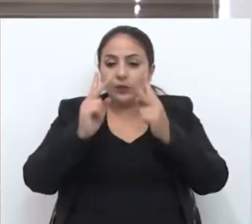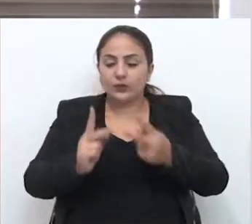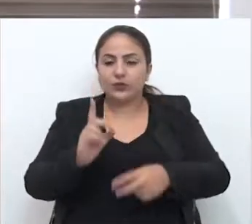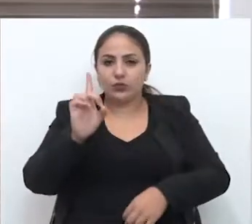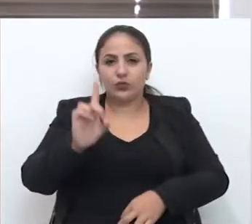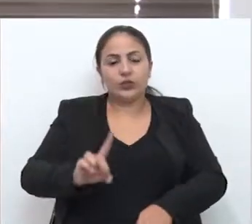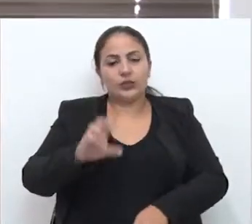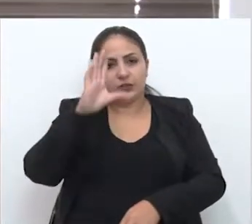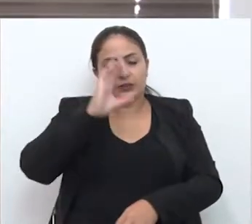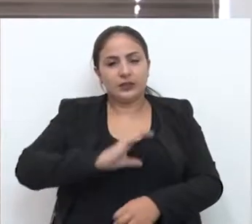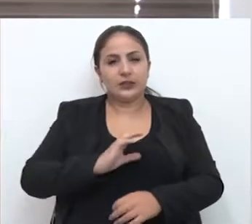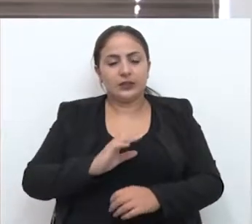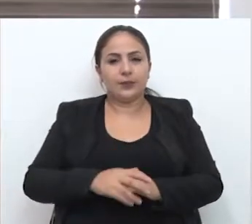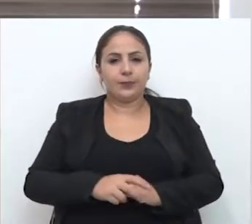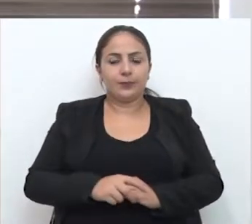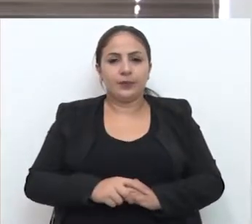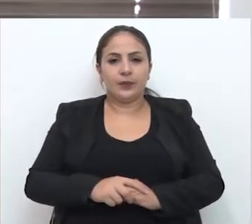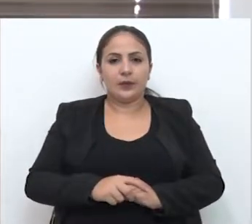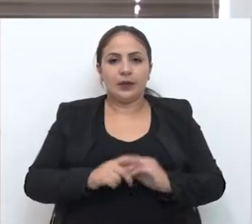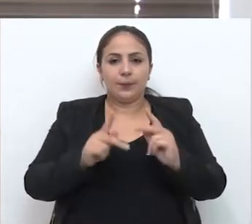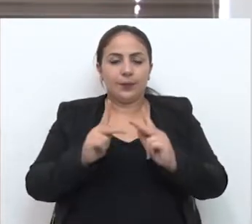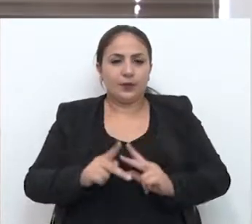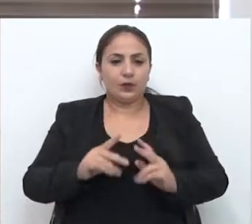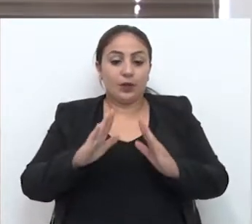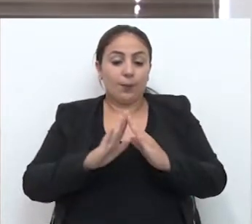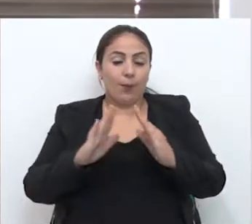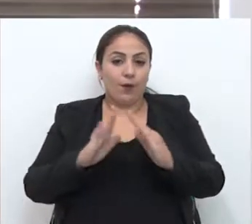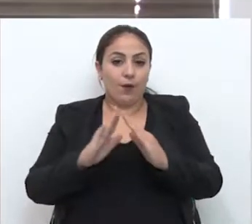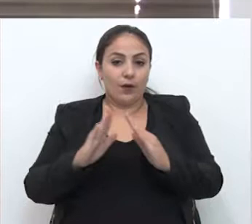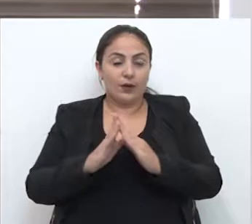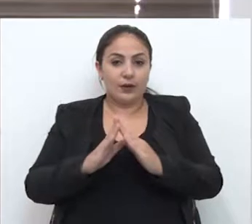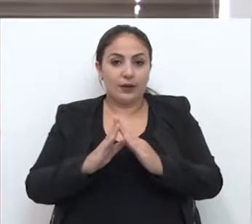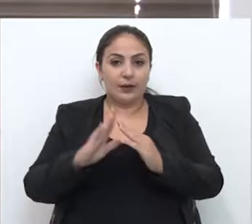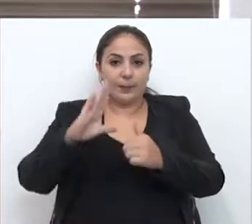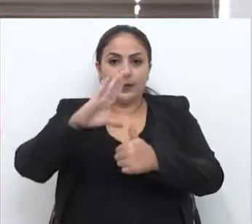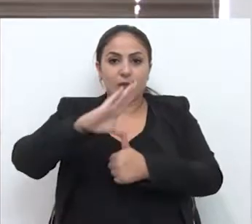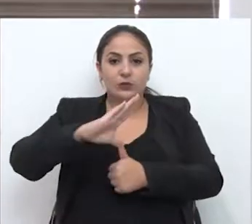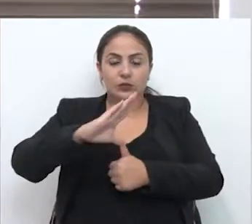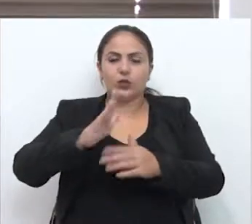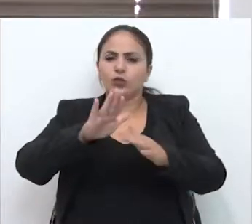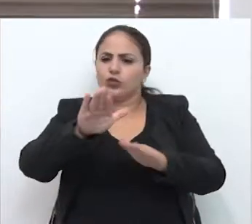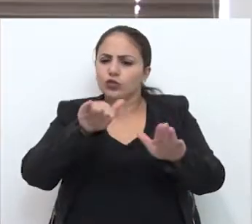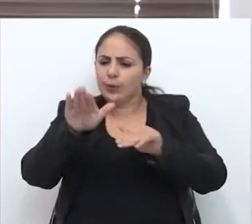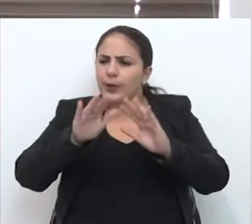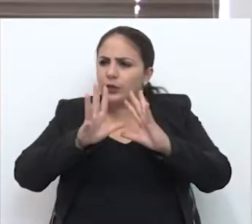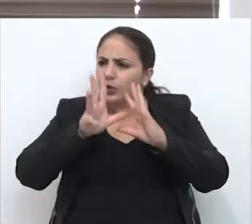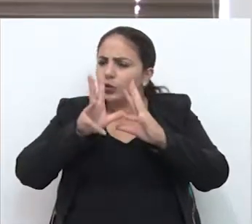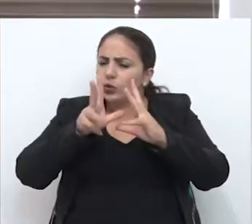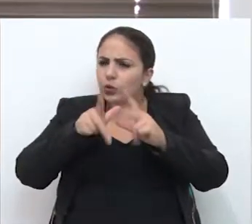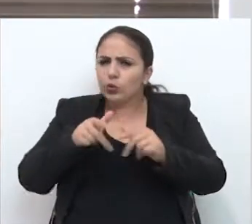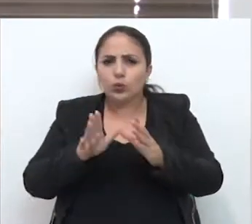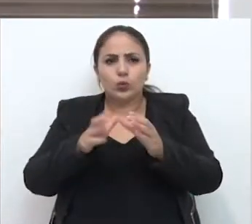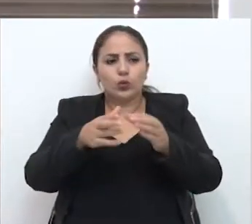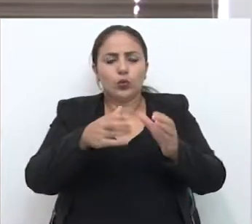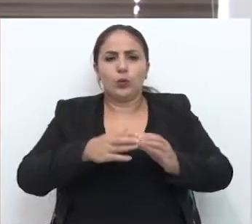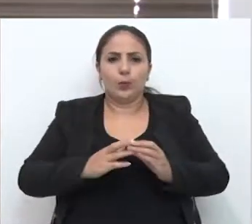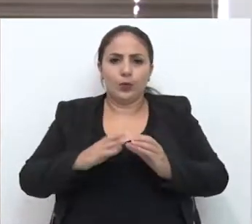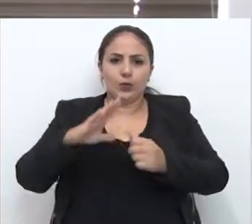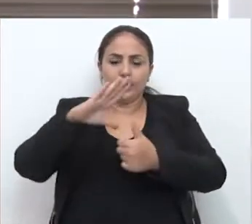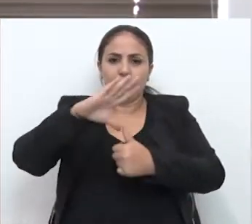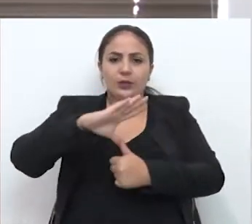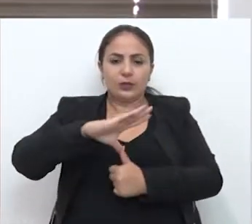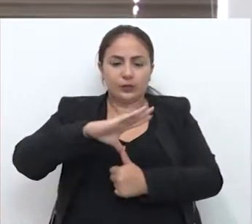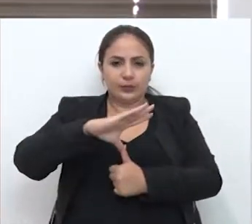direito de cidadania aos seus cidadãos italianos residentes na América do Sul, convoca todo o colégio